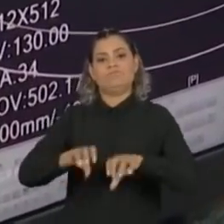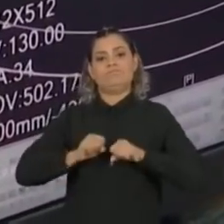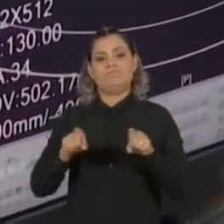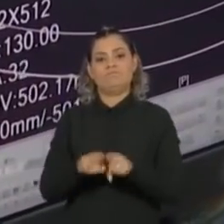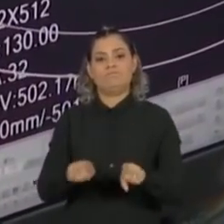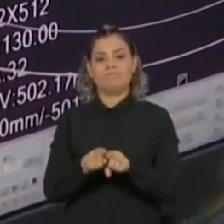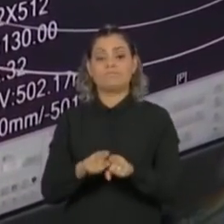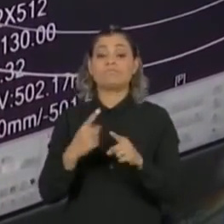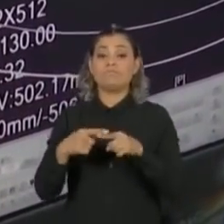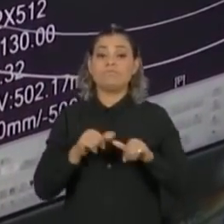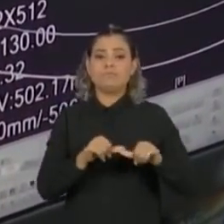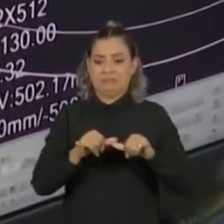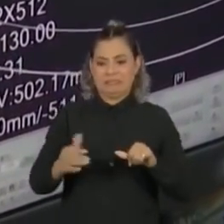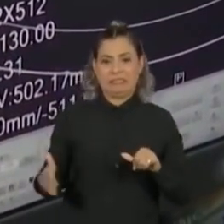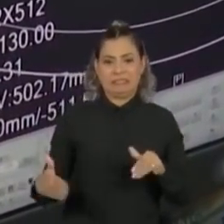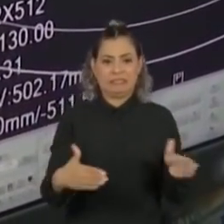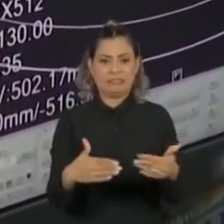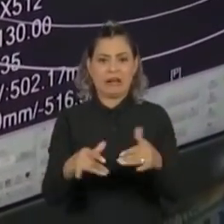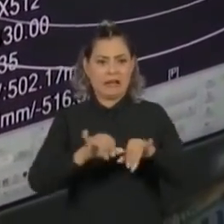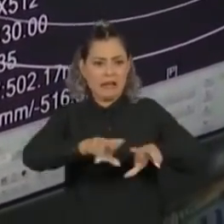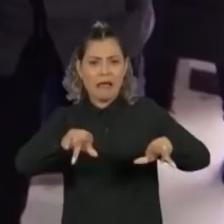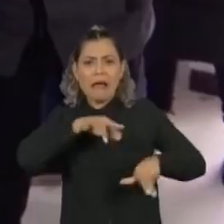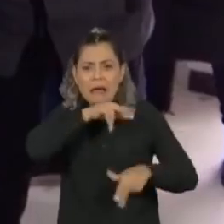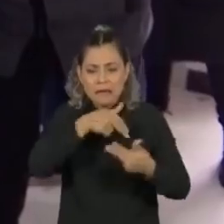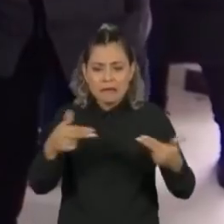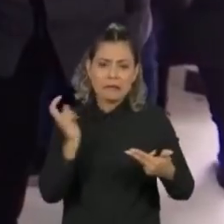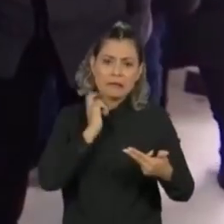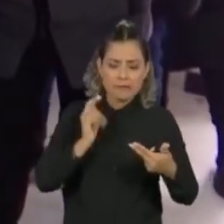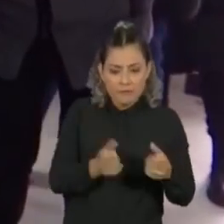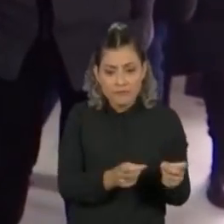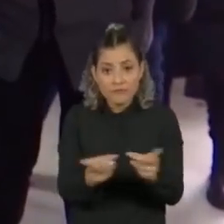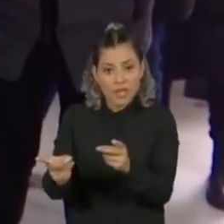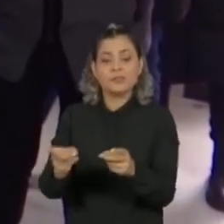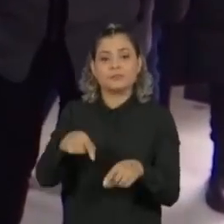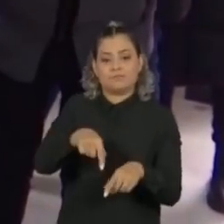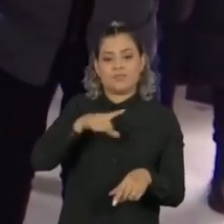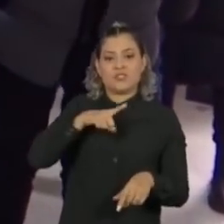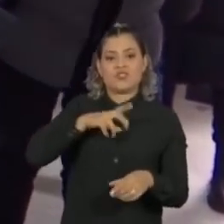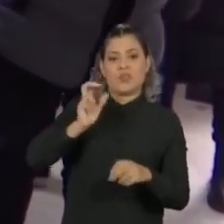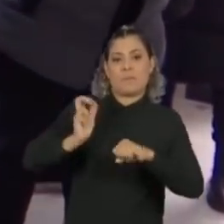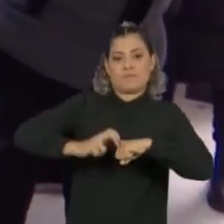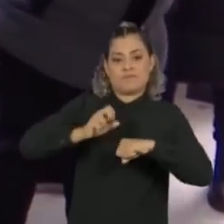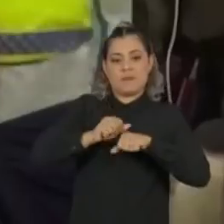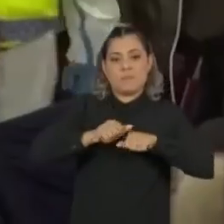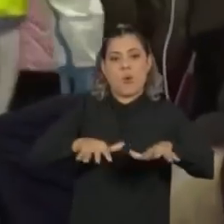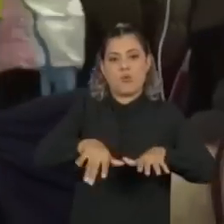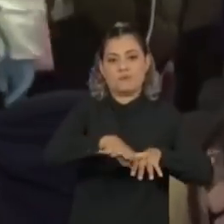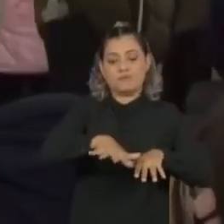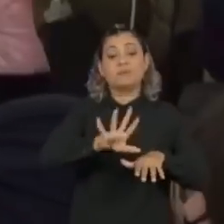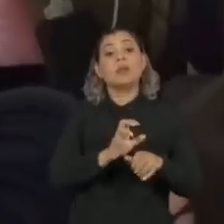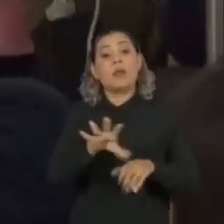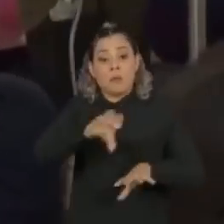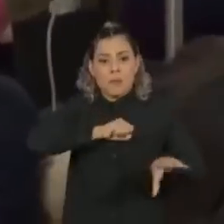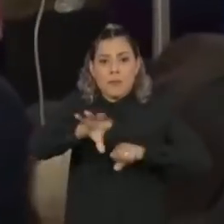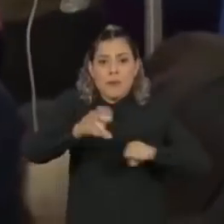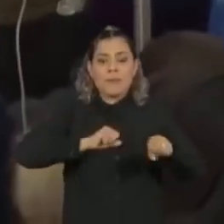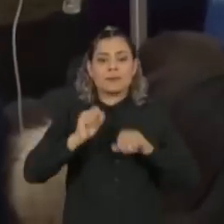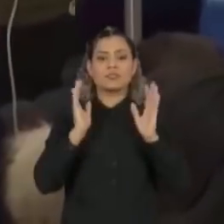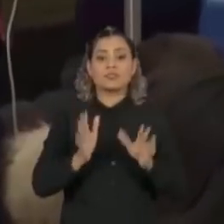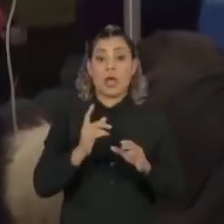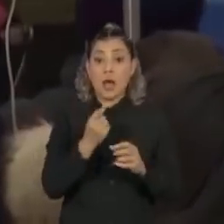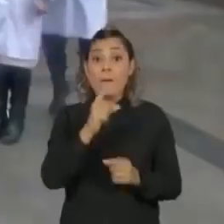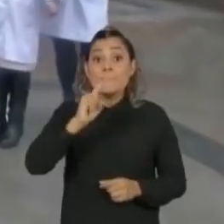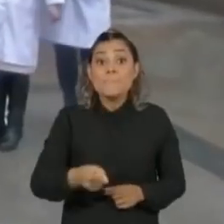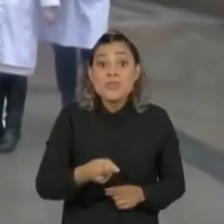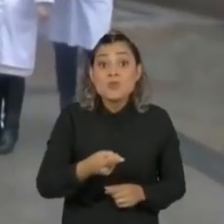animais vivos. Mesmo com o grande número de vítimas fatais, 1.540 casos do vírus já foram curados